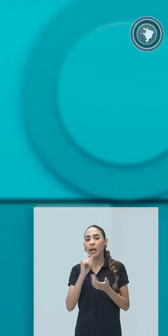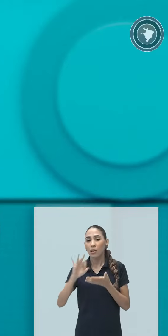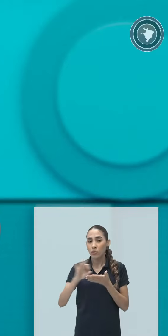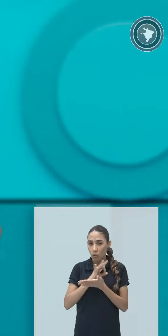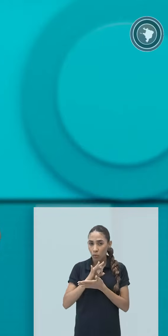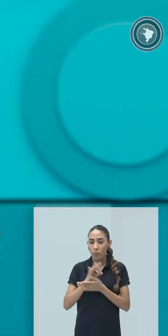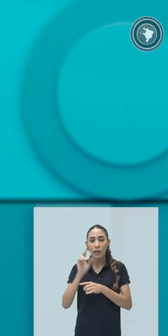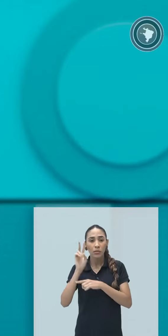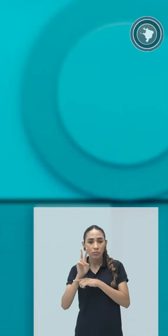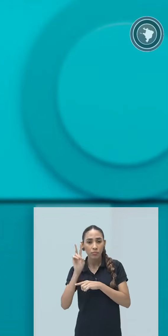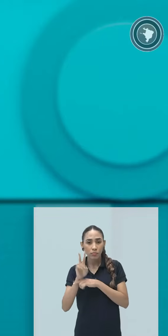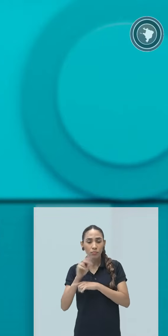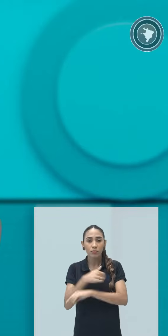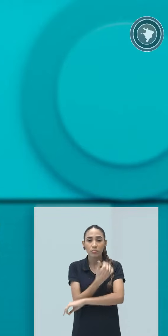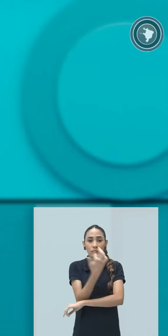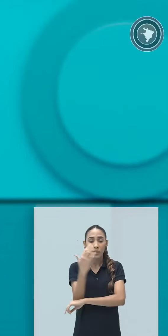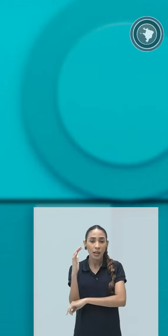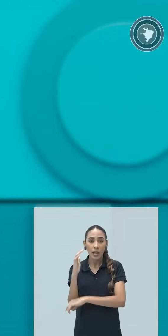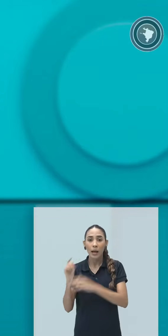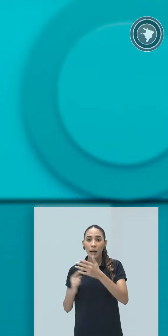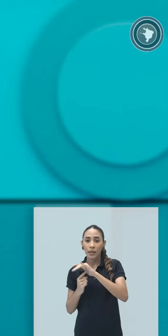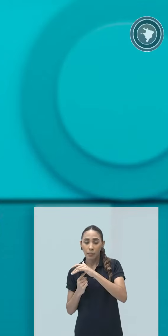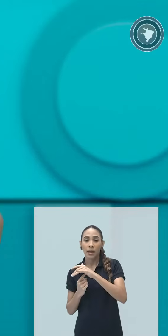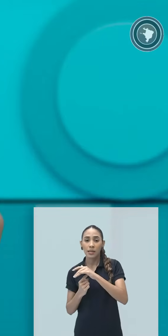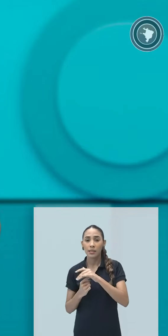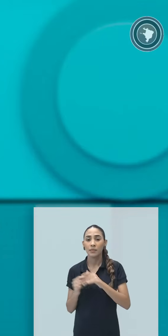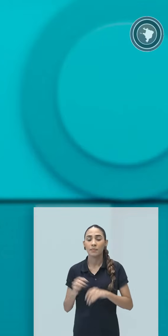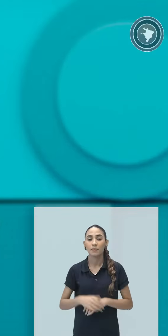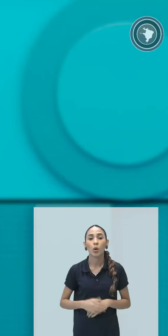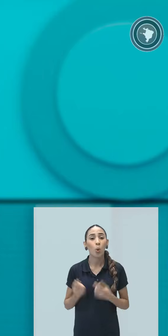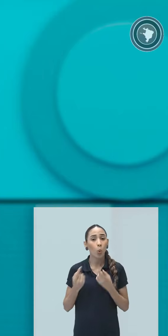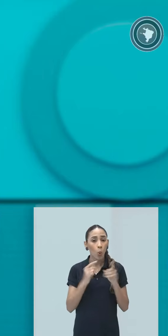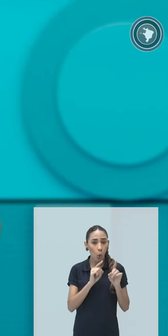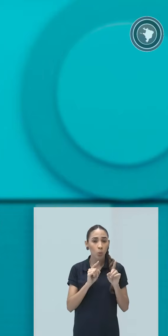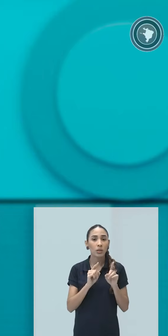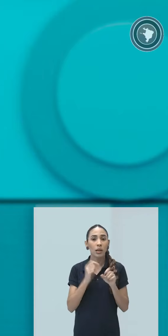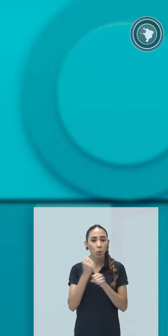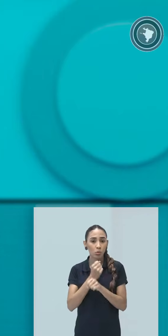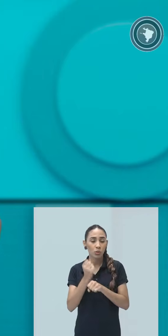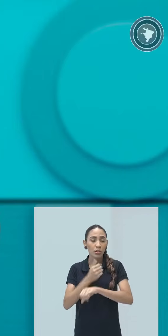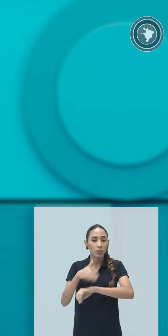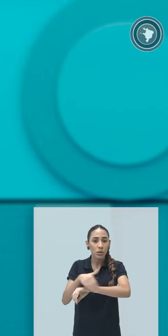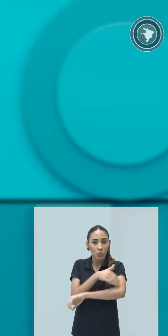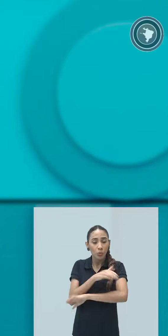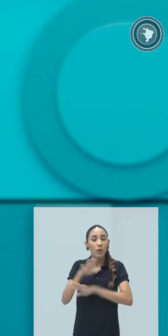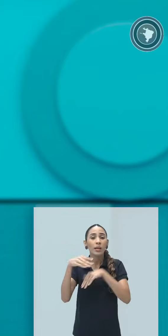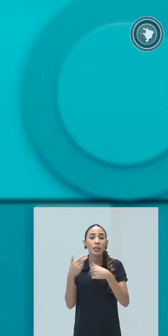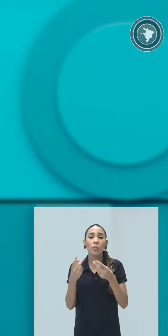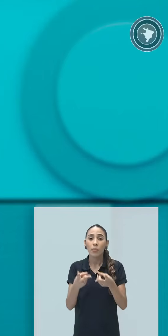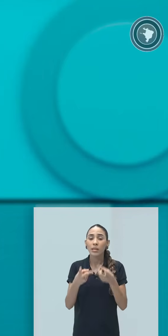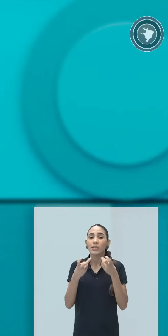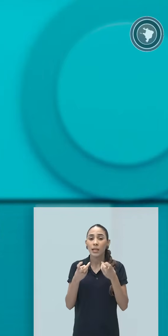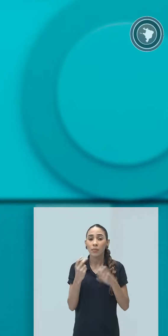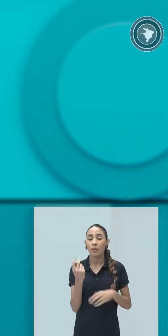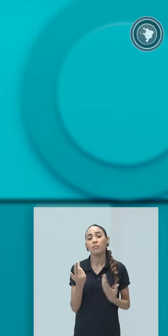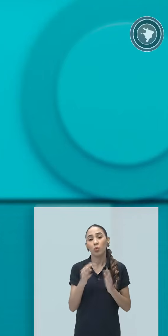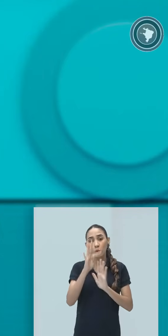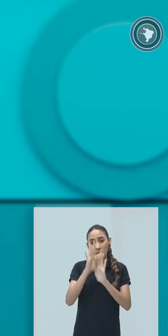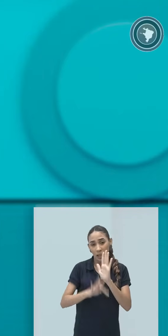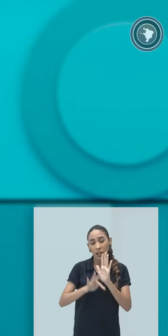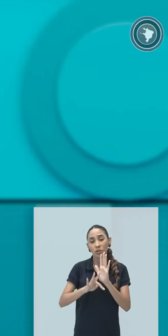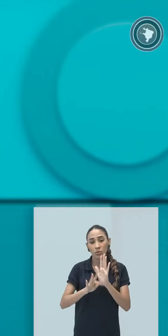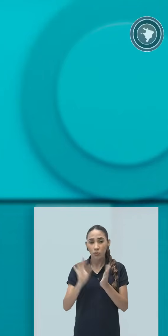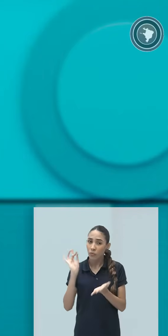e contra a destruição para a construção de uma rua. Então, observem que esses textos foram exatamente o resultado dessa